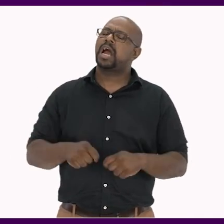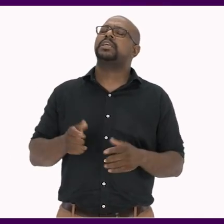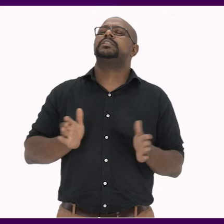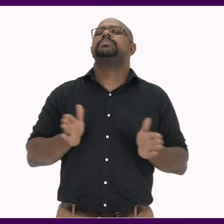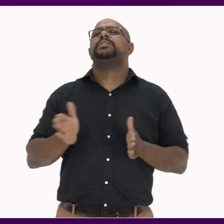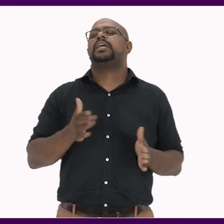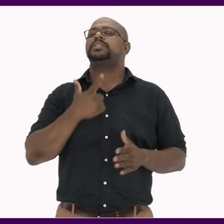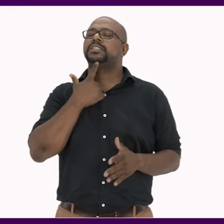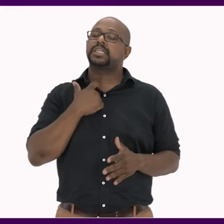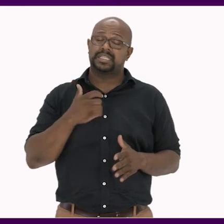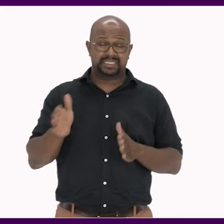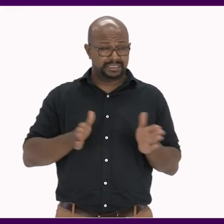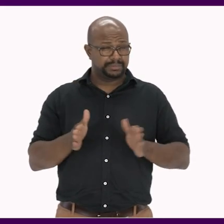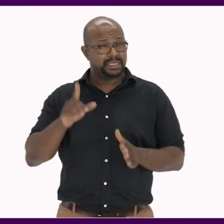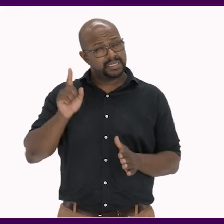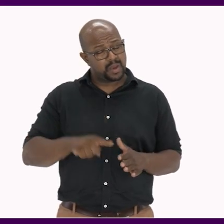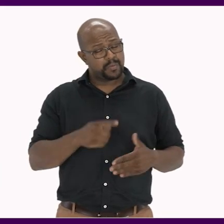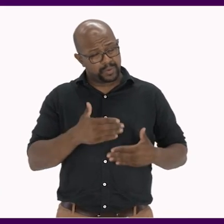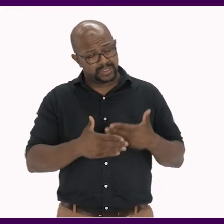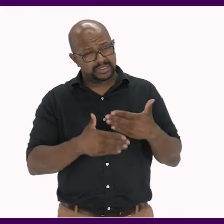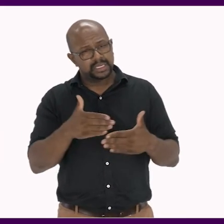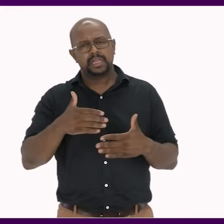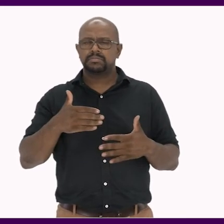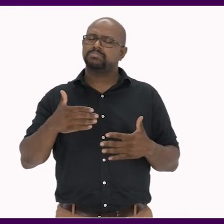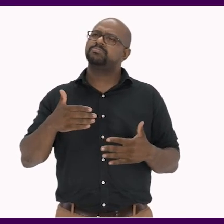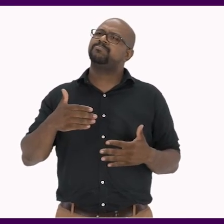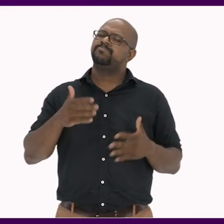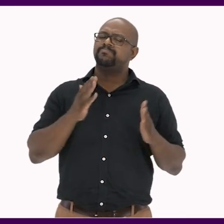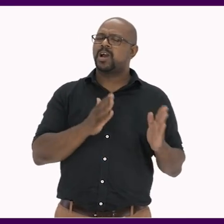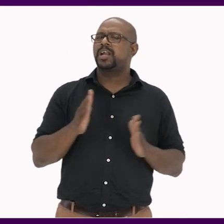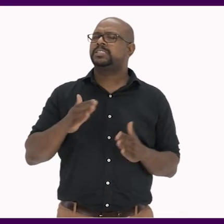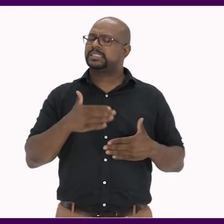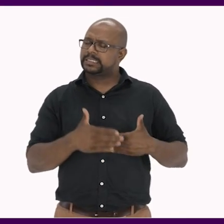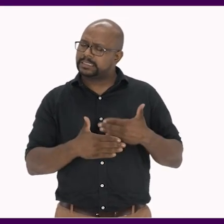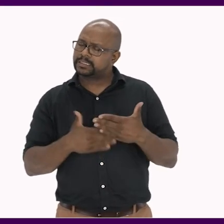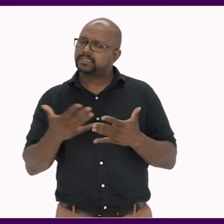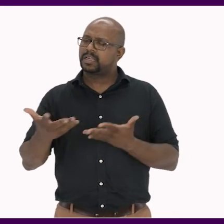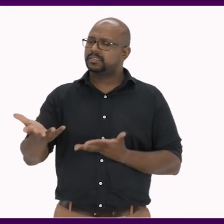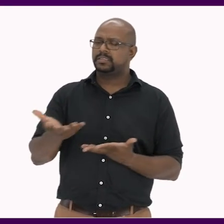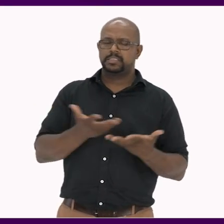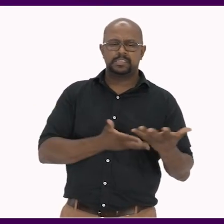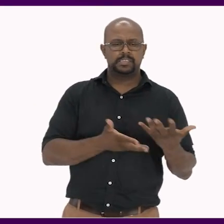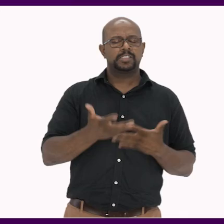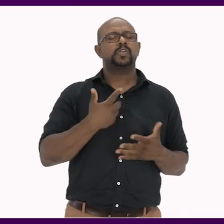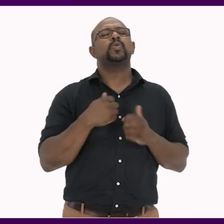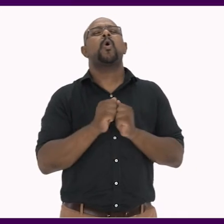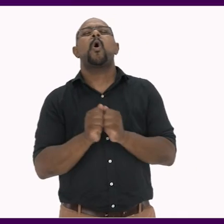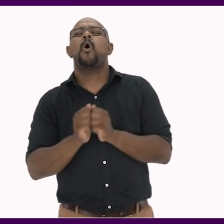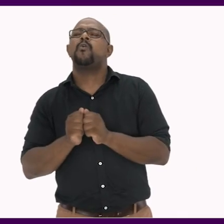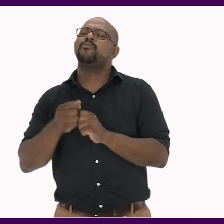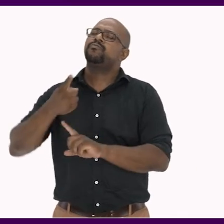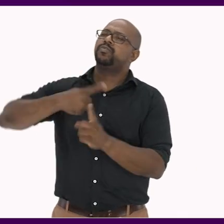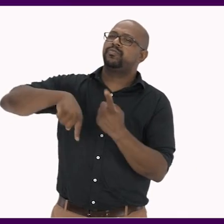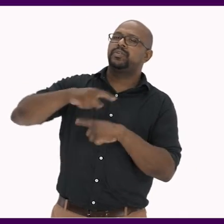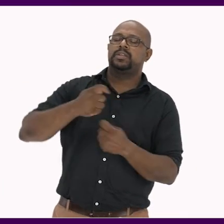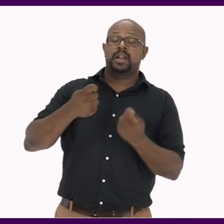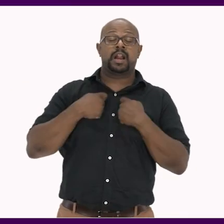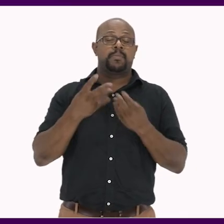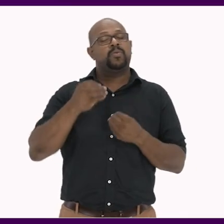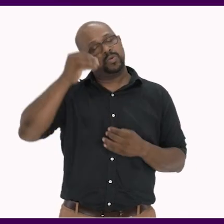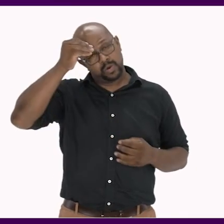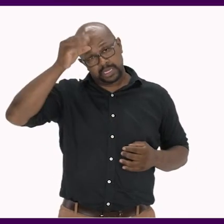acessibilidade desejada. A acessibilidade é um processo que se desenvolve dessas interações, do convívio que traz